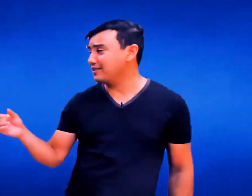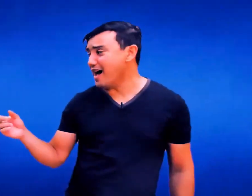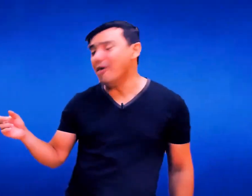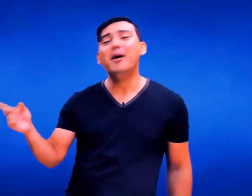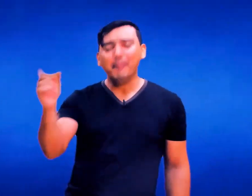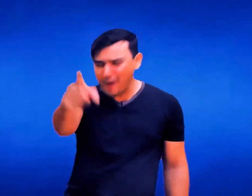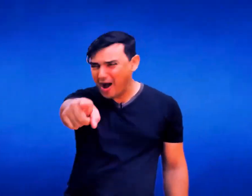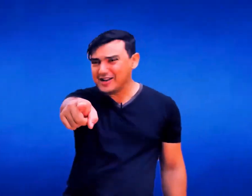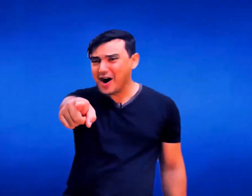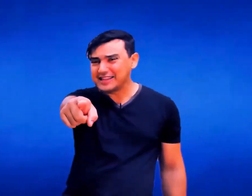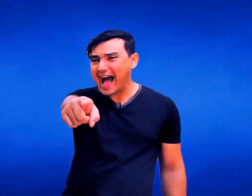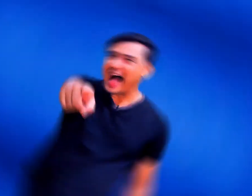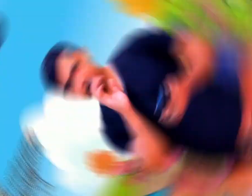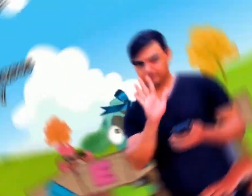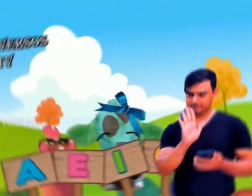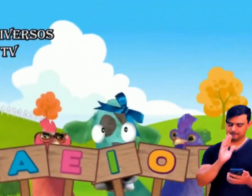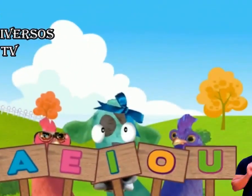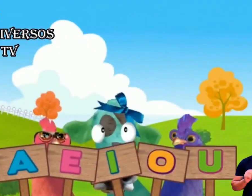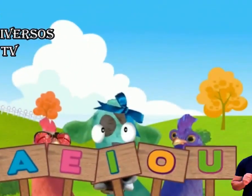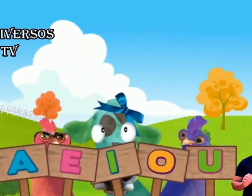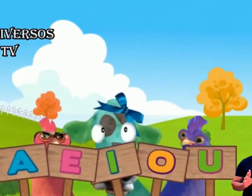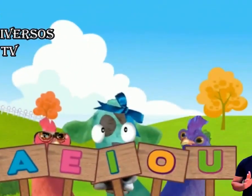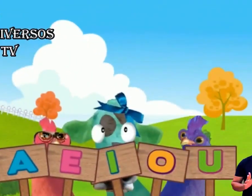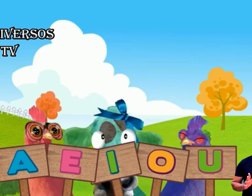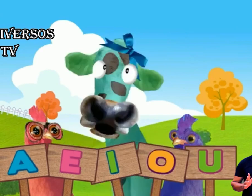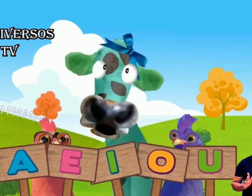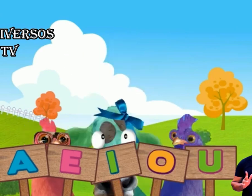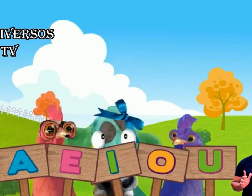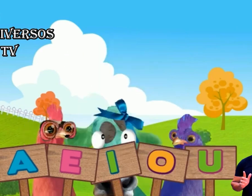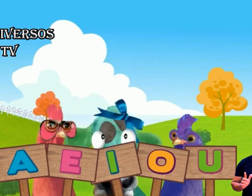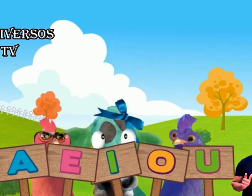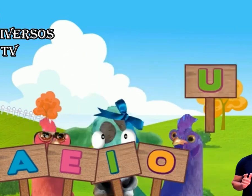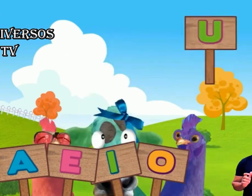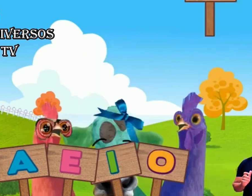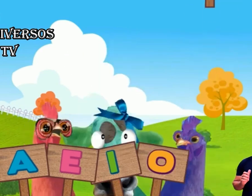comigo, produção, pode rodar.